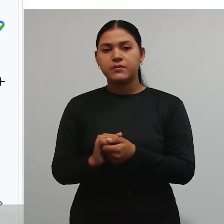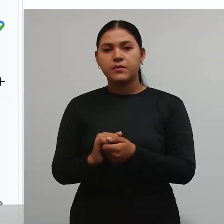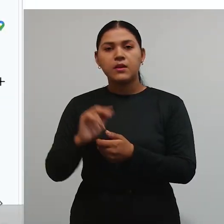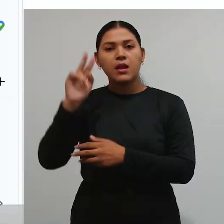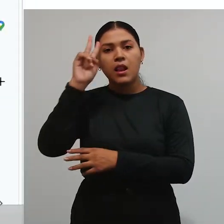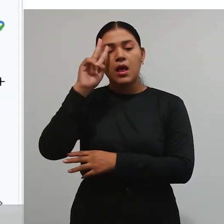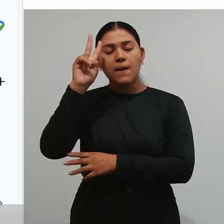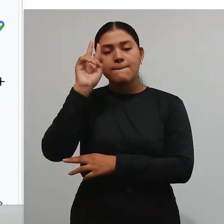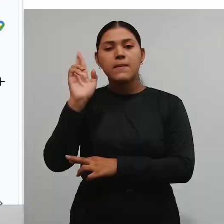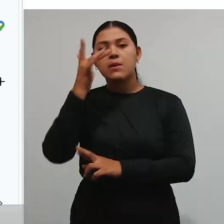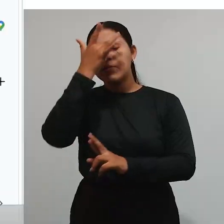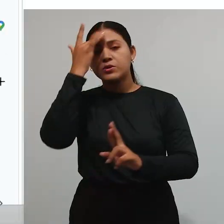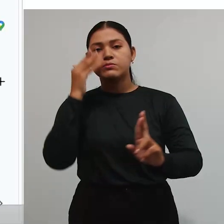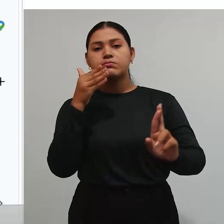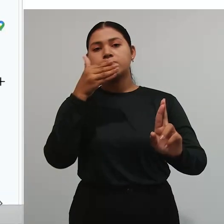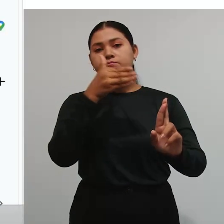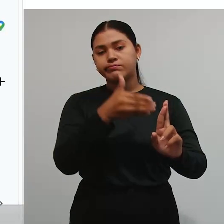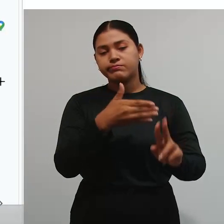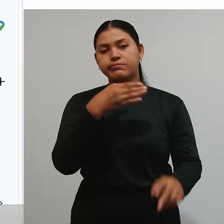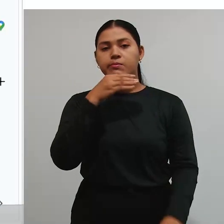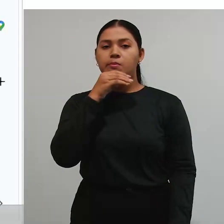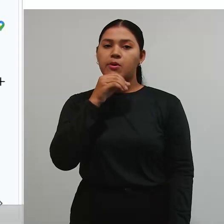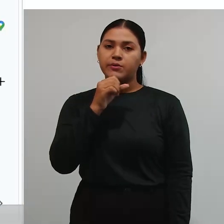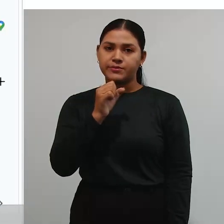Freire, tá? E aí, sobre o